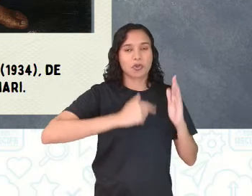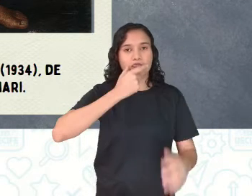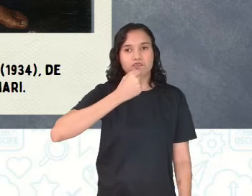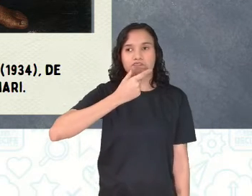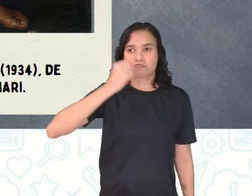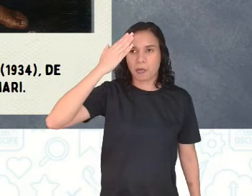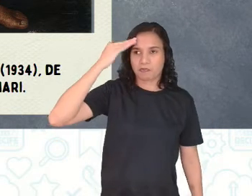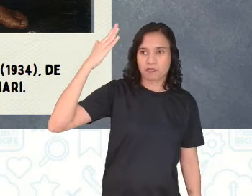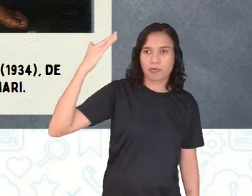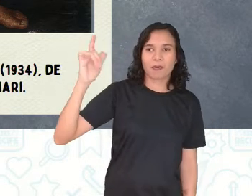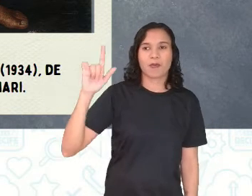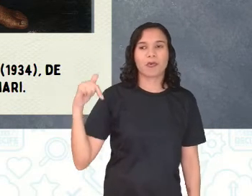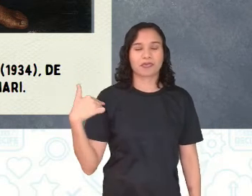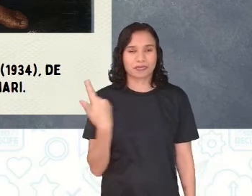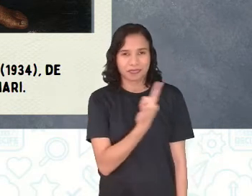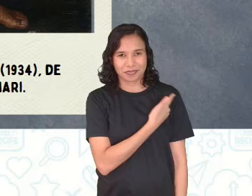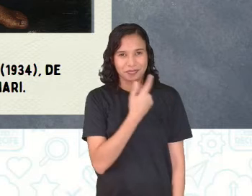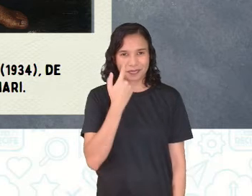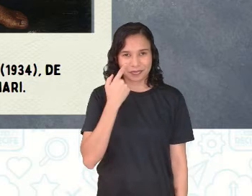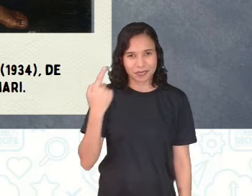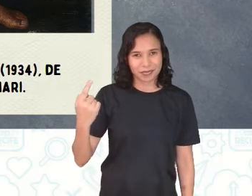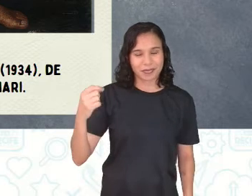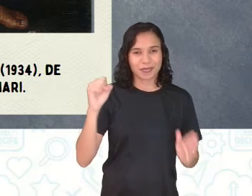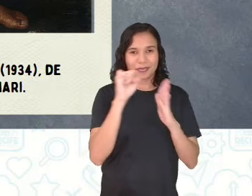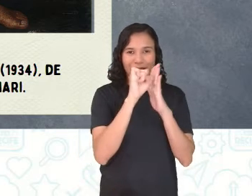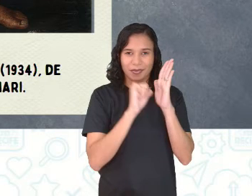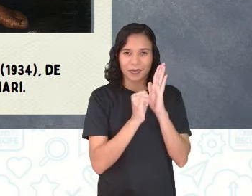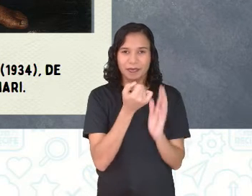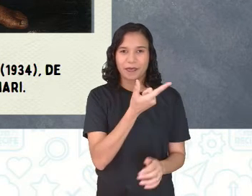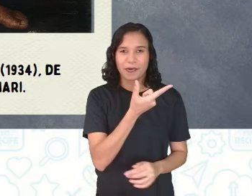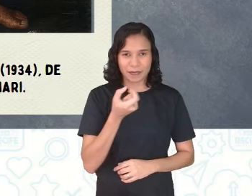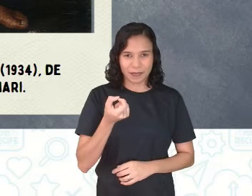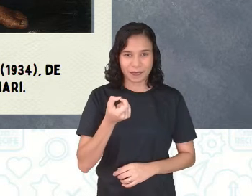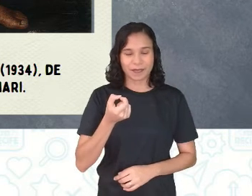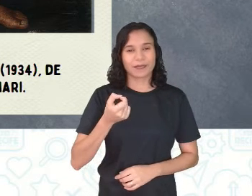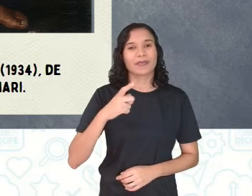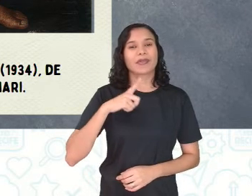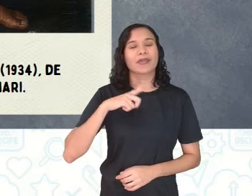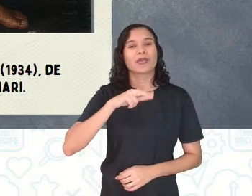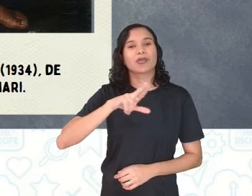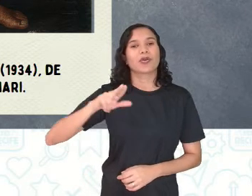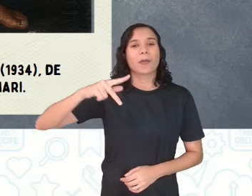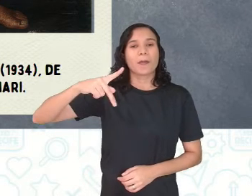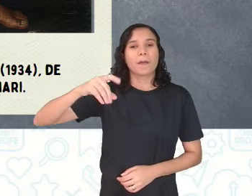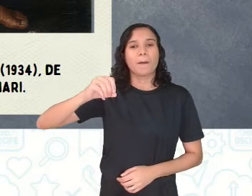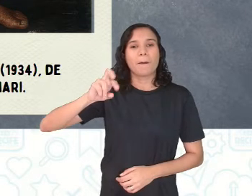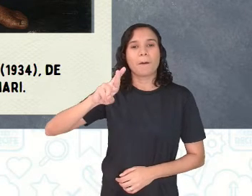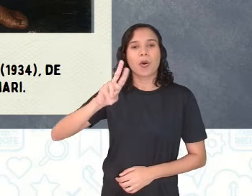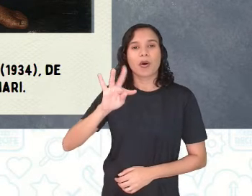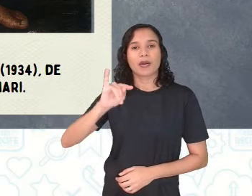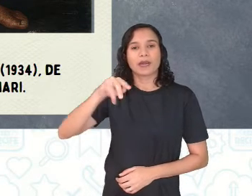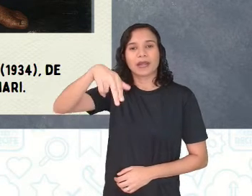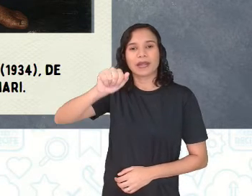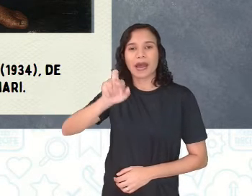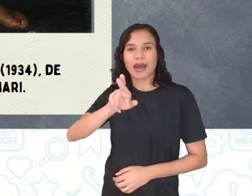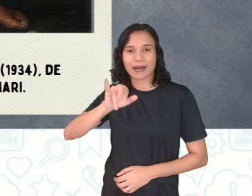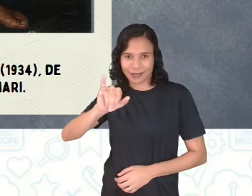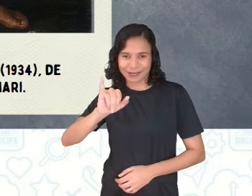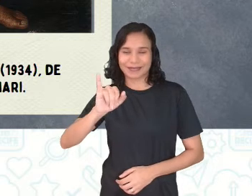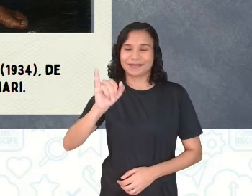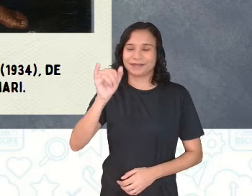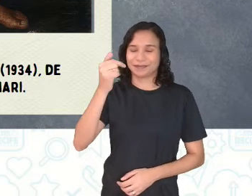pintor nosso aí, do século XX, né, Cândido Portinari. E ele